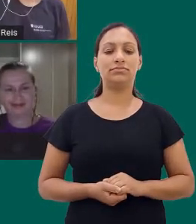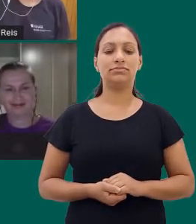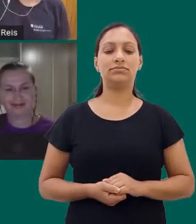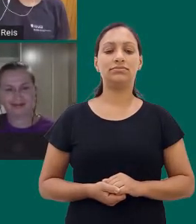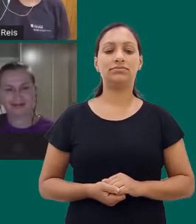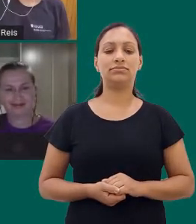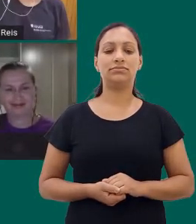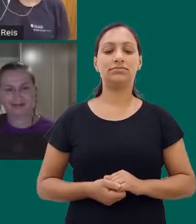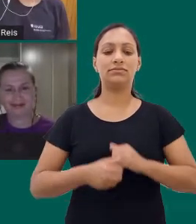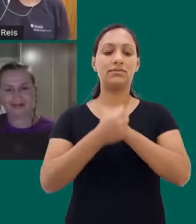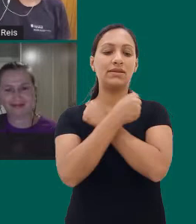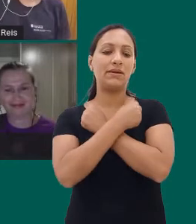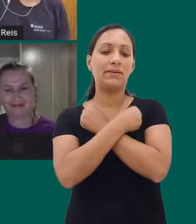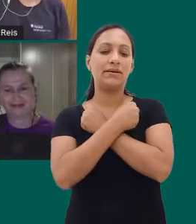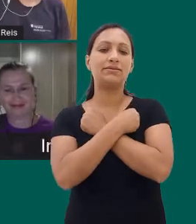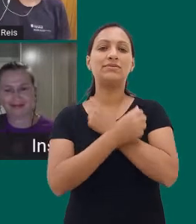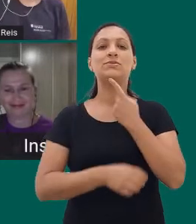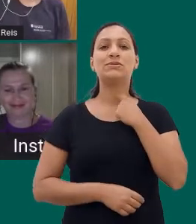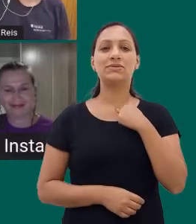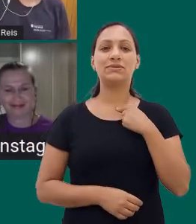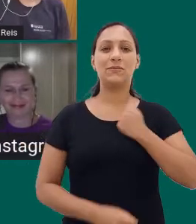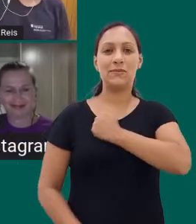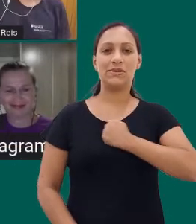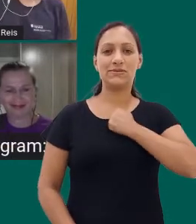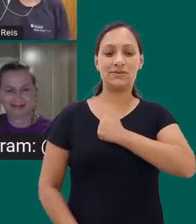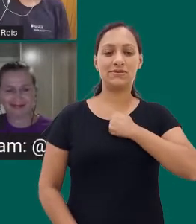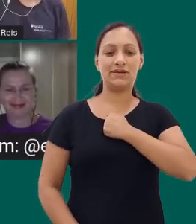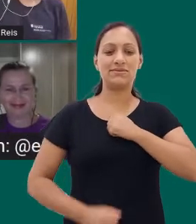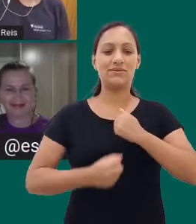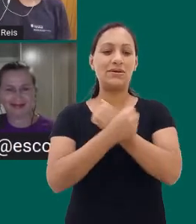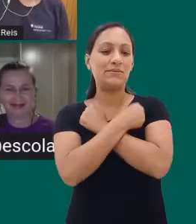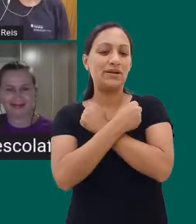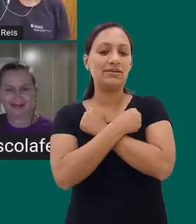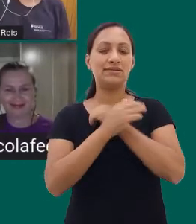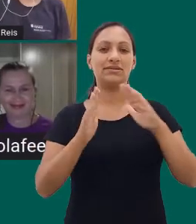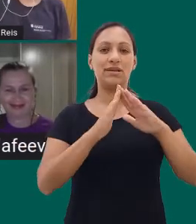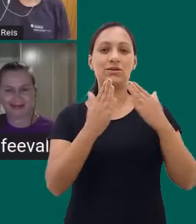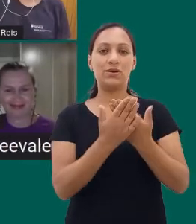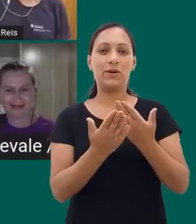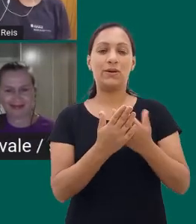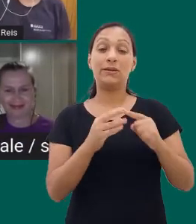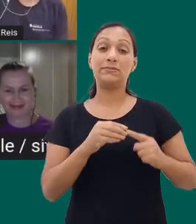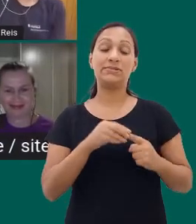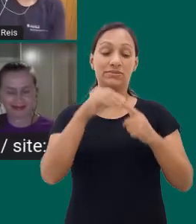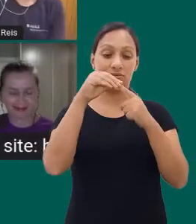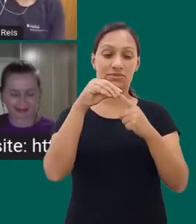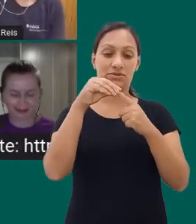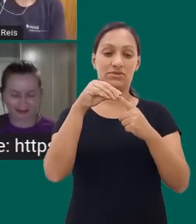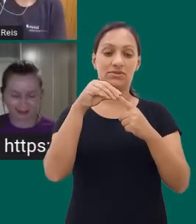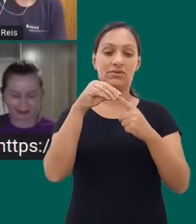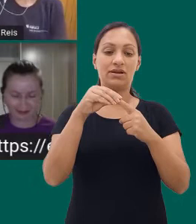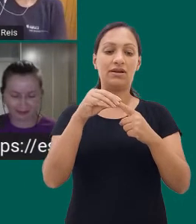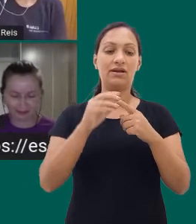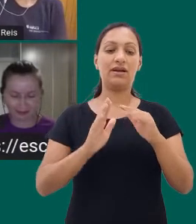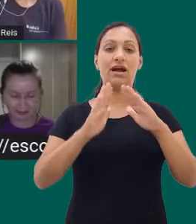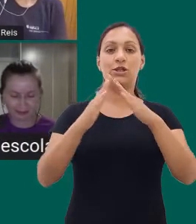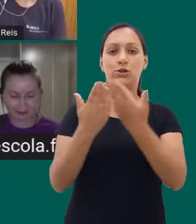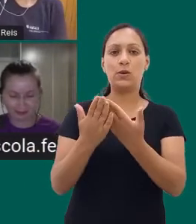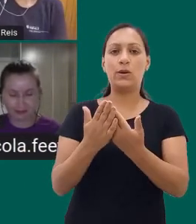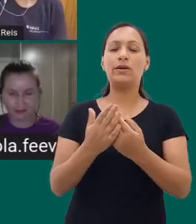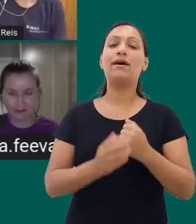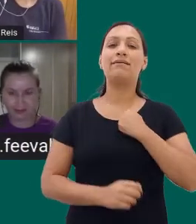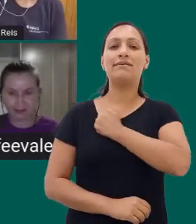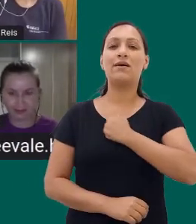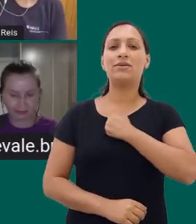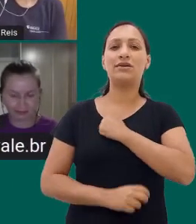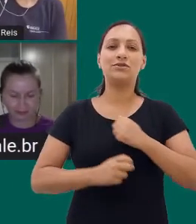Esse abraço aí foi gostoso, né? Dá uma saudade assim dos abraços, né? Na escola, principalmente. Na escola eu tenho uma saudade de abraços, assim,